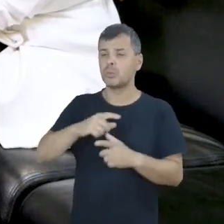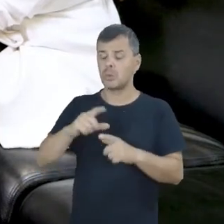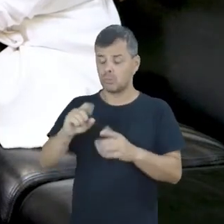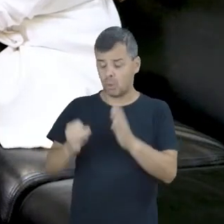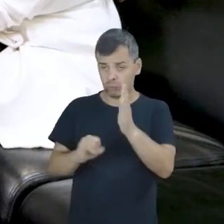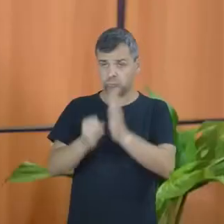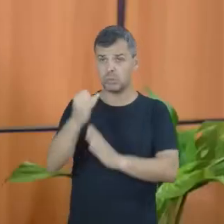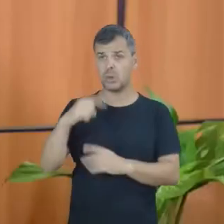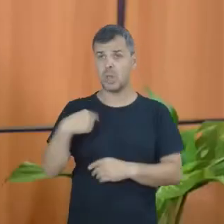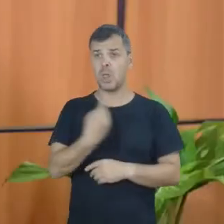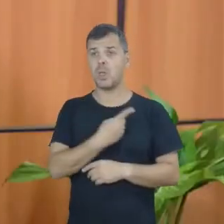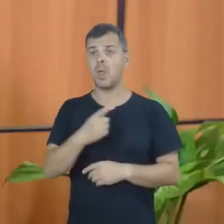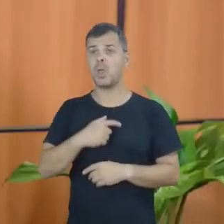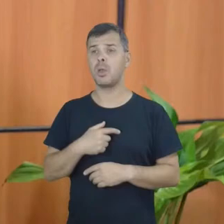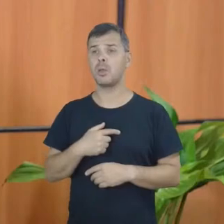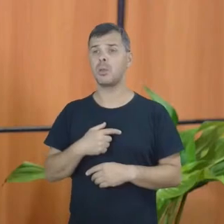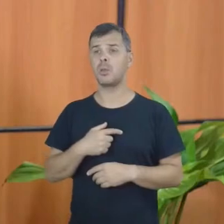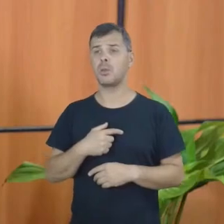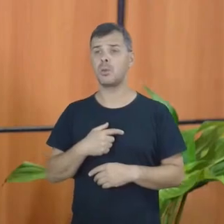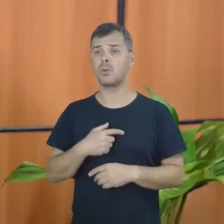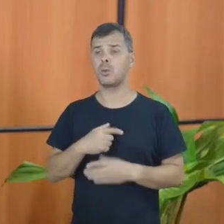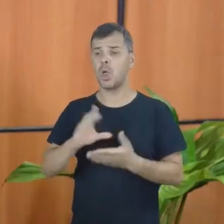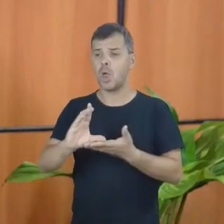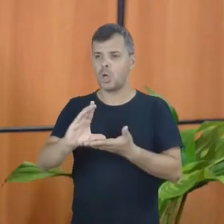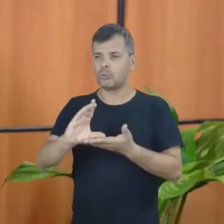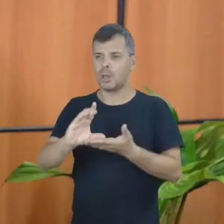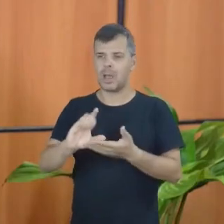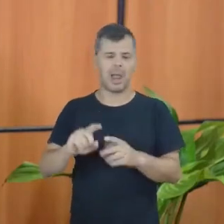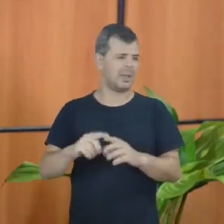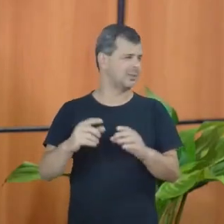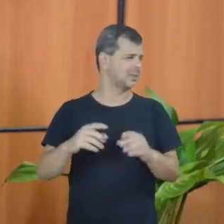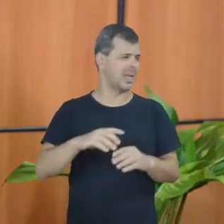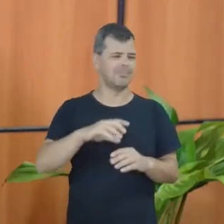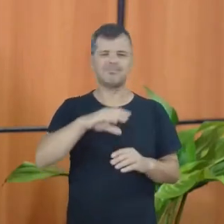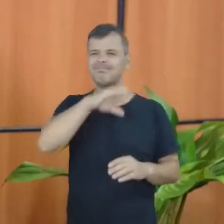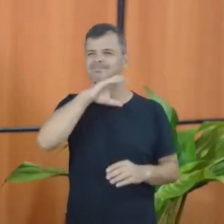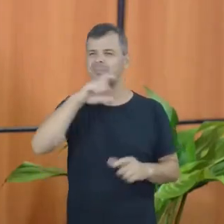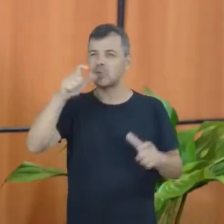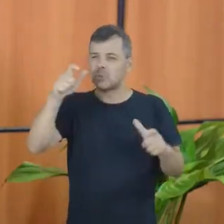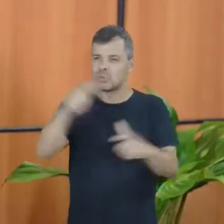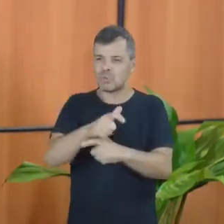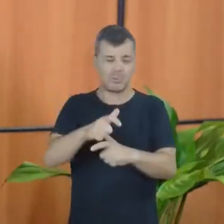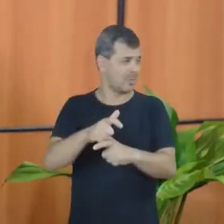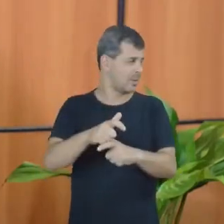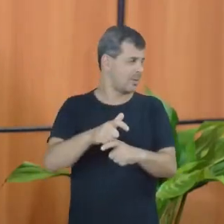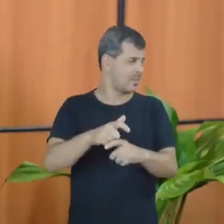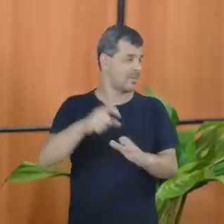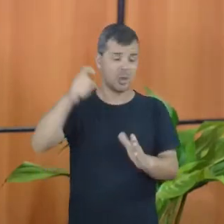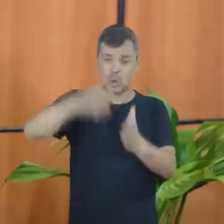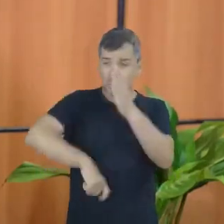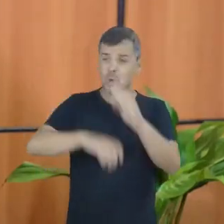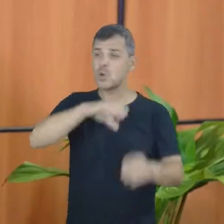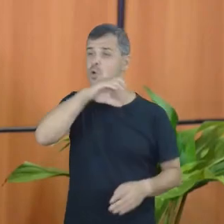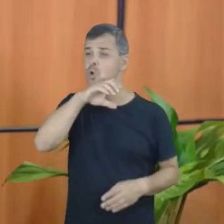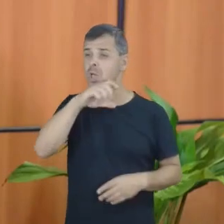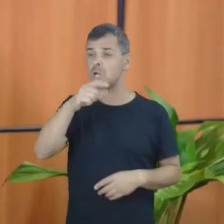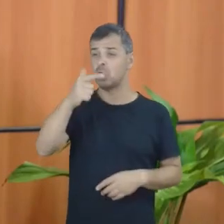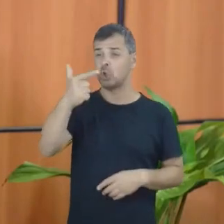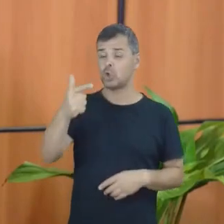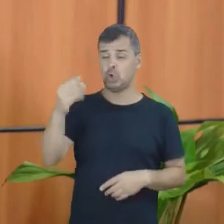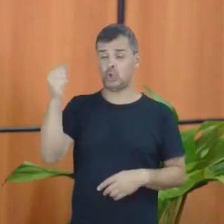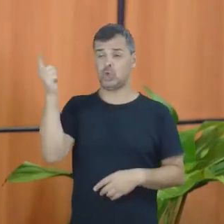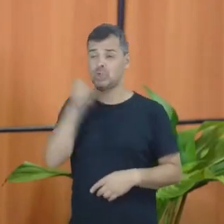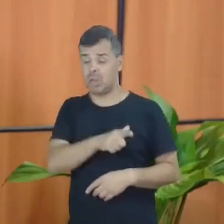inflação, você tem a dedução do imposto de renda, isenção do imposto de renda. Quem ganha até 2